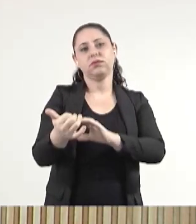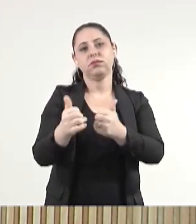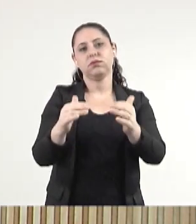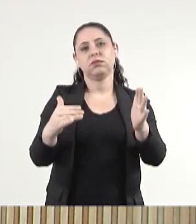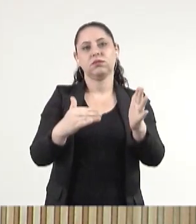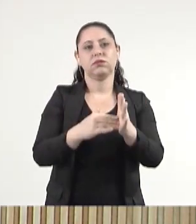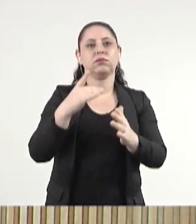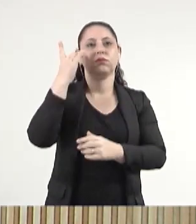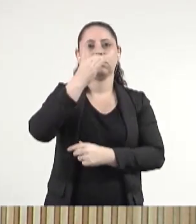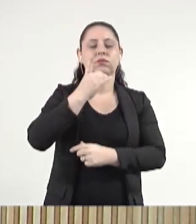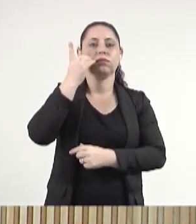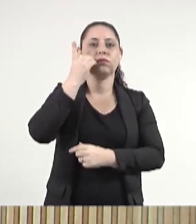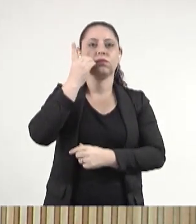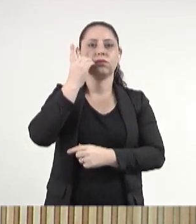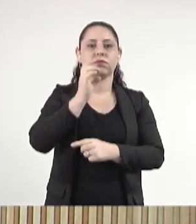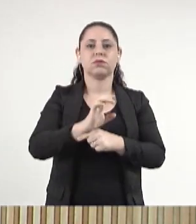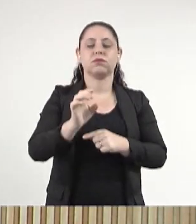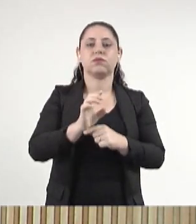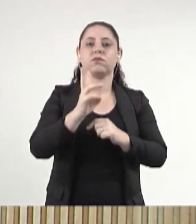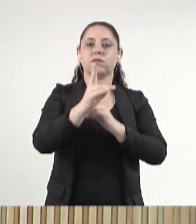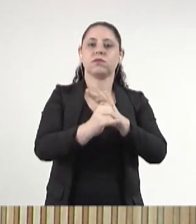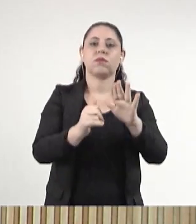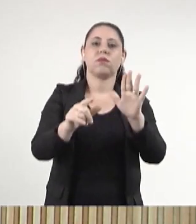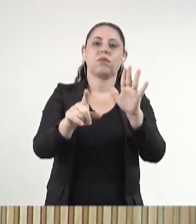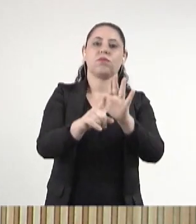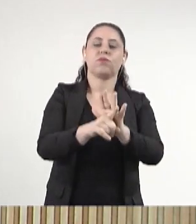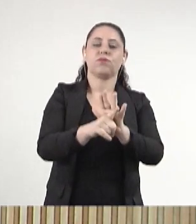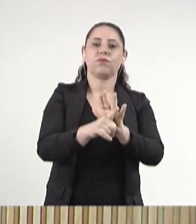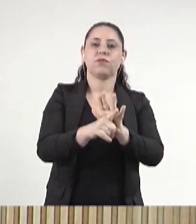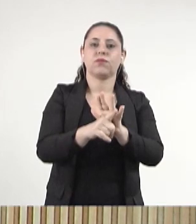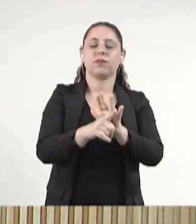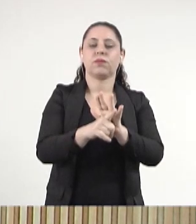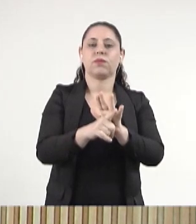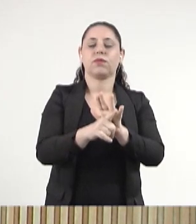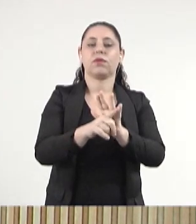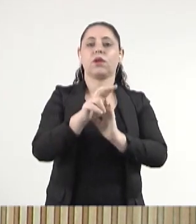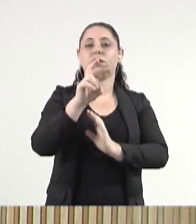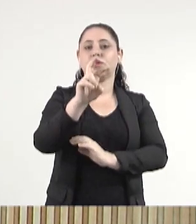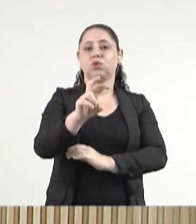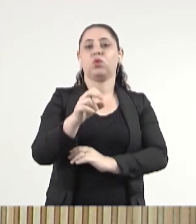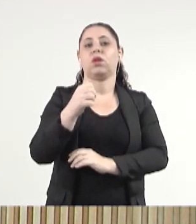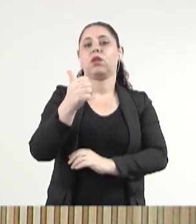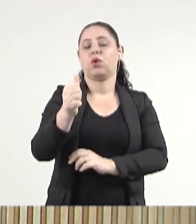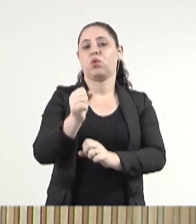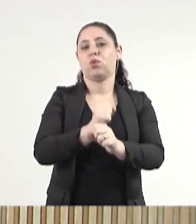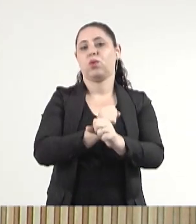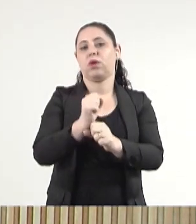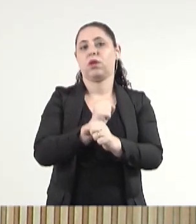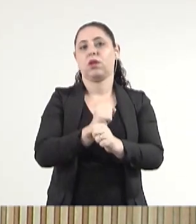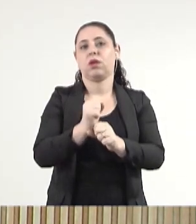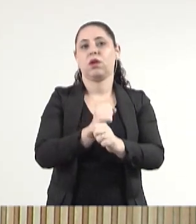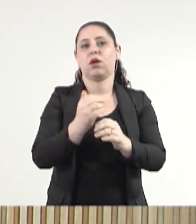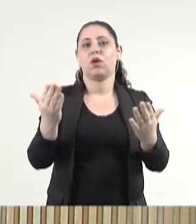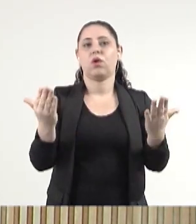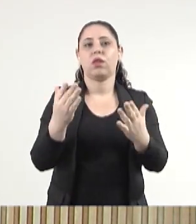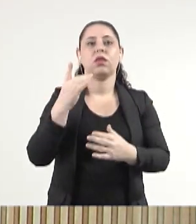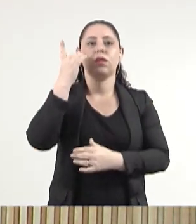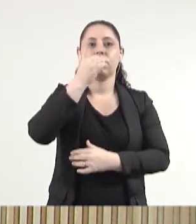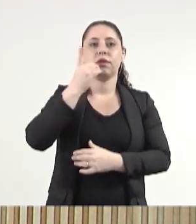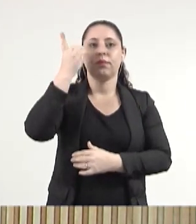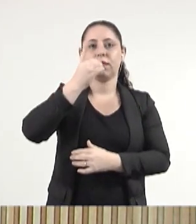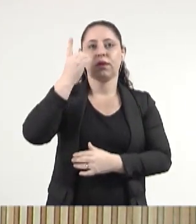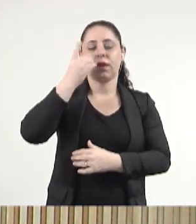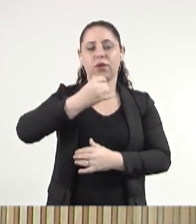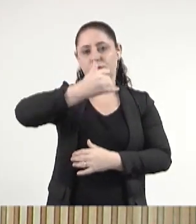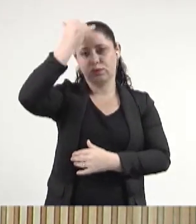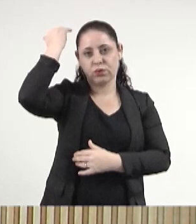avaliado hoje pelos deputados estaduais, projeto de lei de número 51 desse ano, O autor é o deputado Júnior